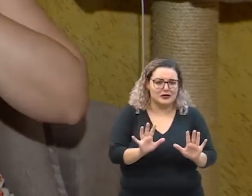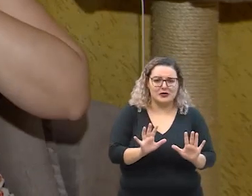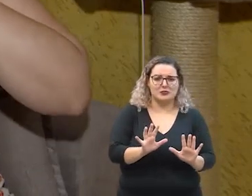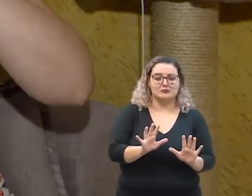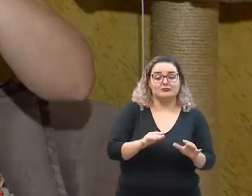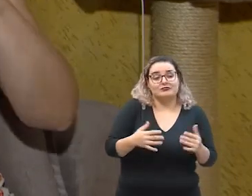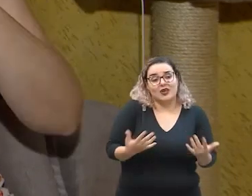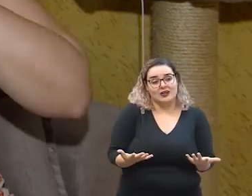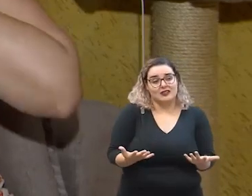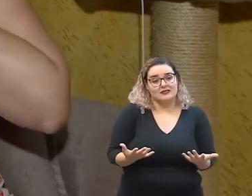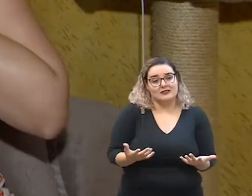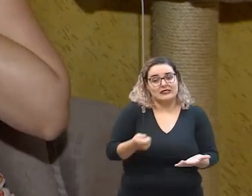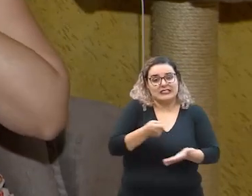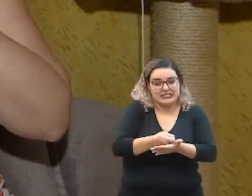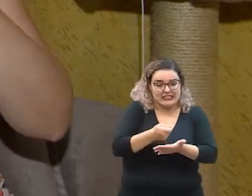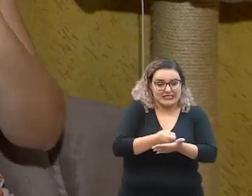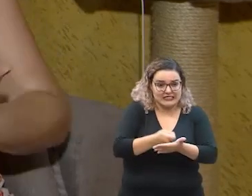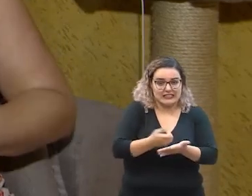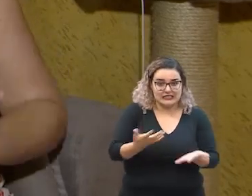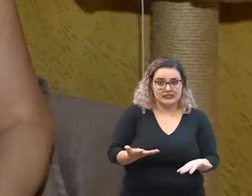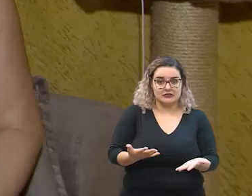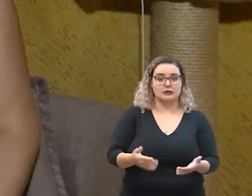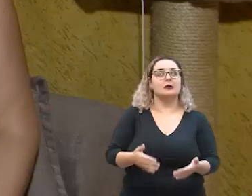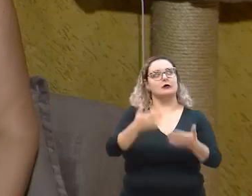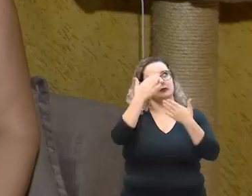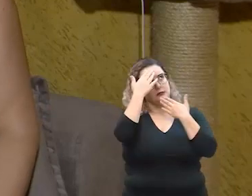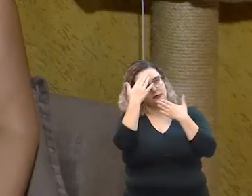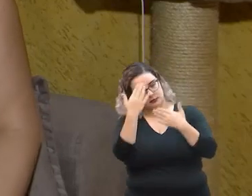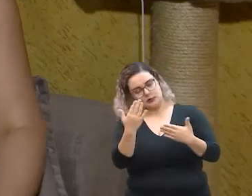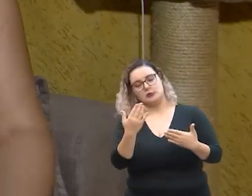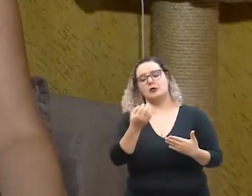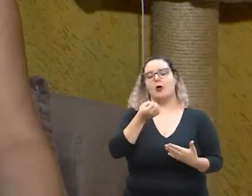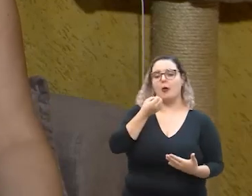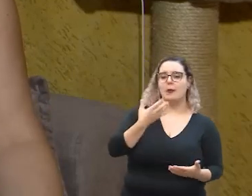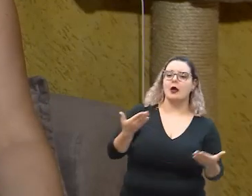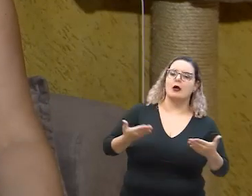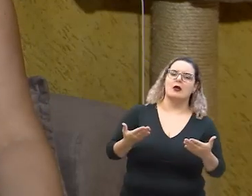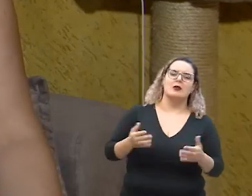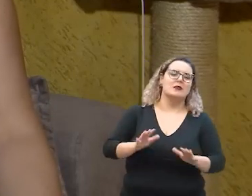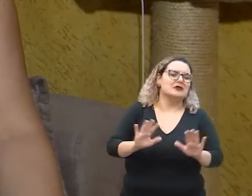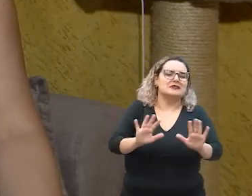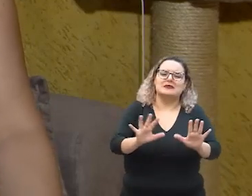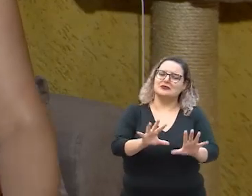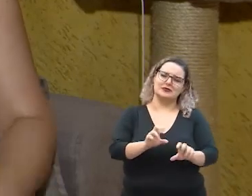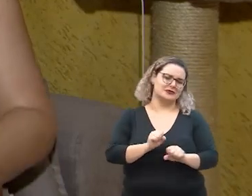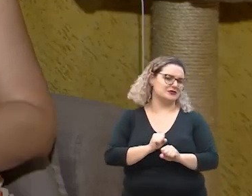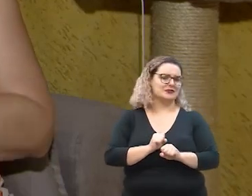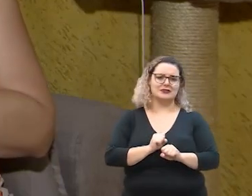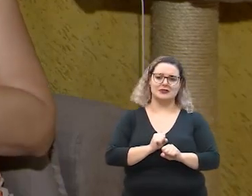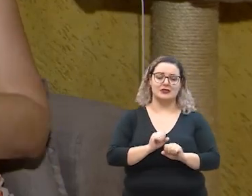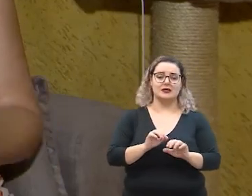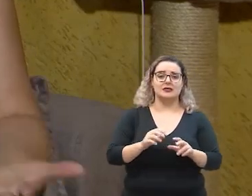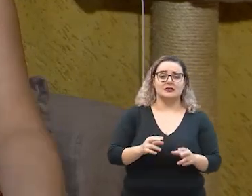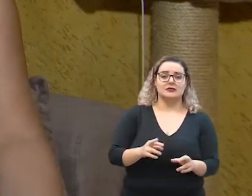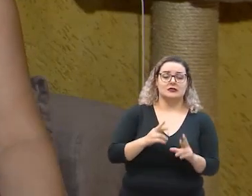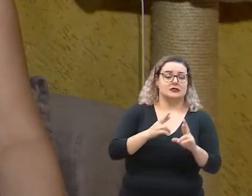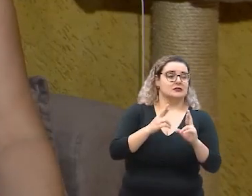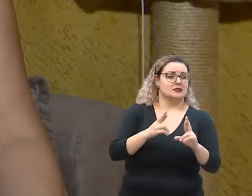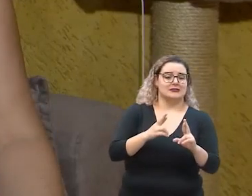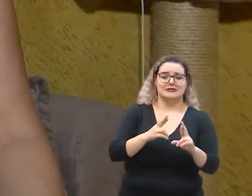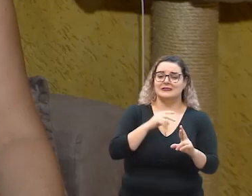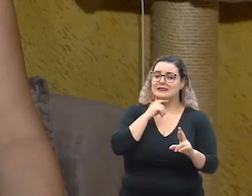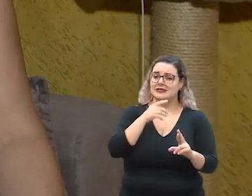passei. Obrigado que eu estou bem, né? Sinto gratidão, mas não queira pegar. Eu até desejo que nenhum dos